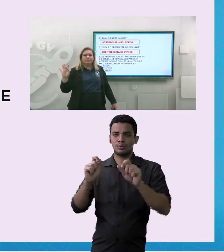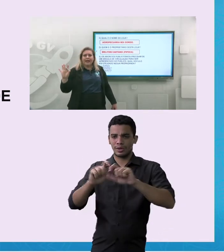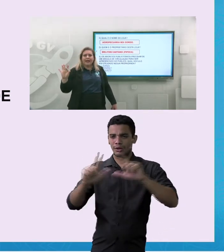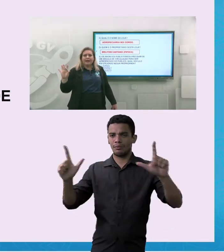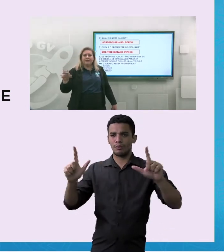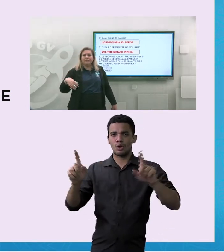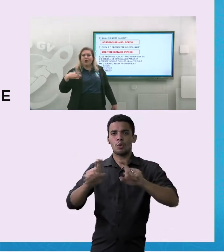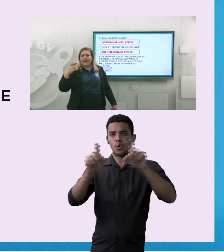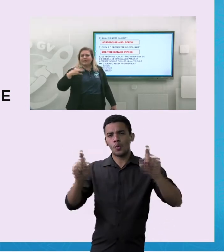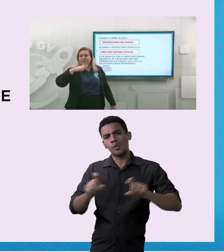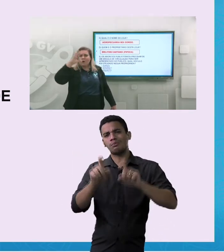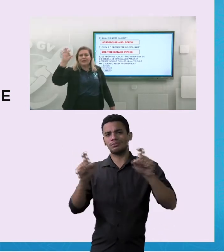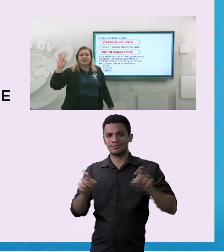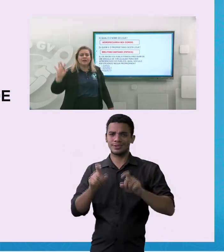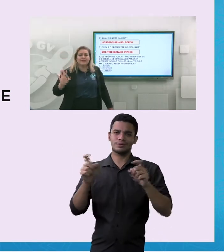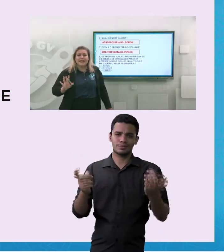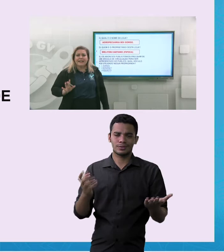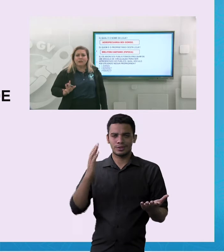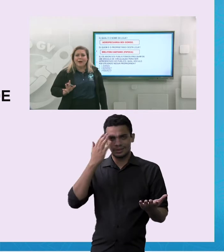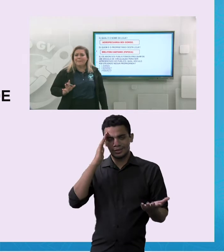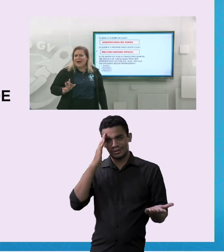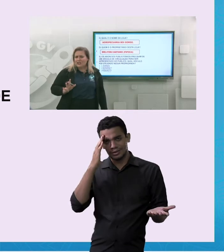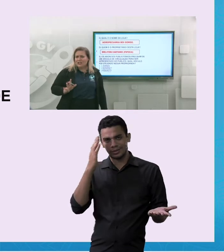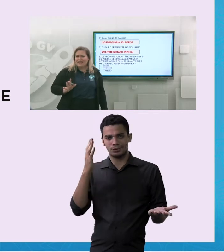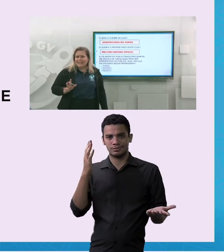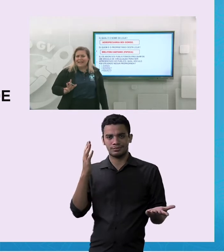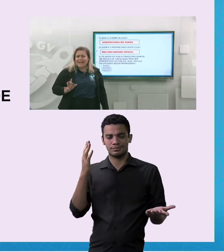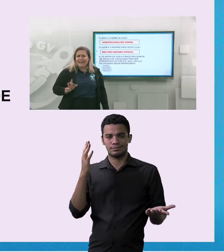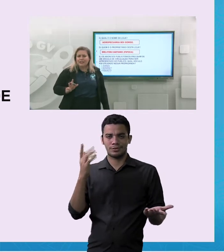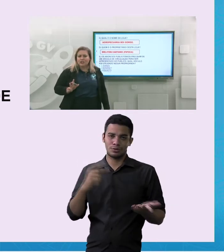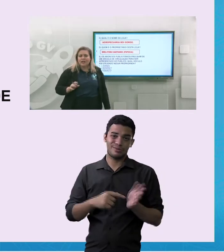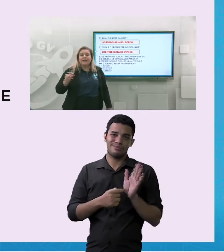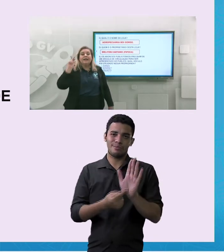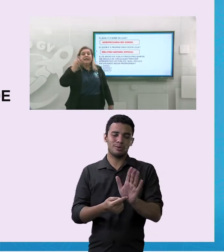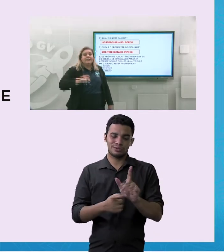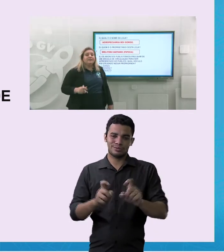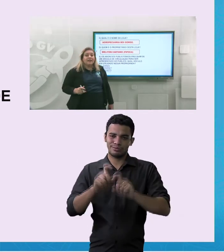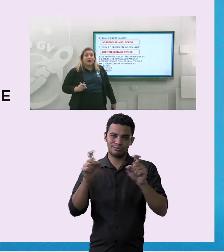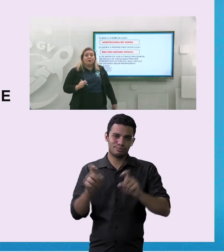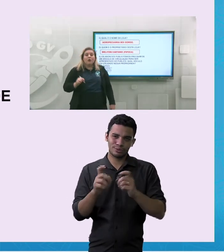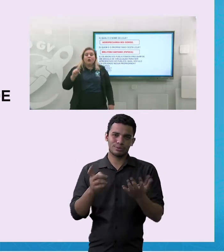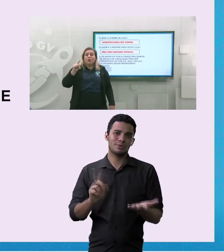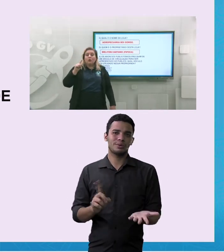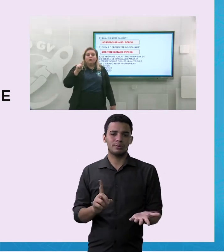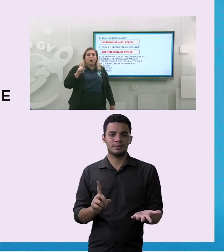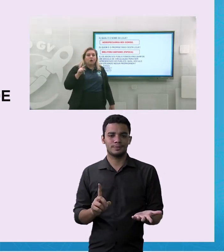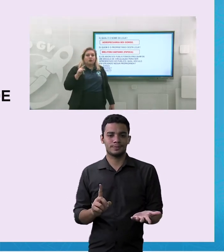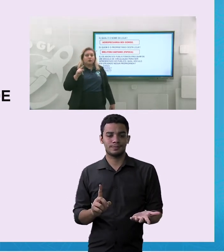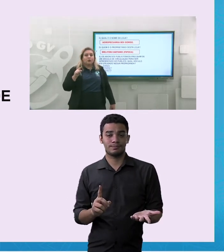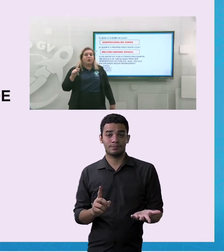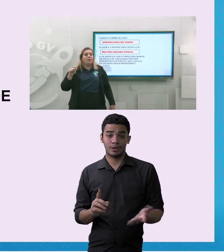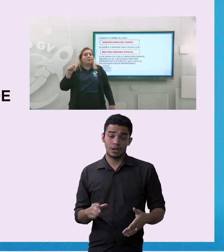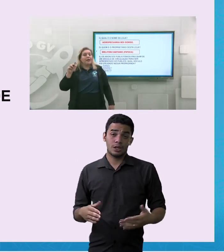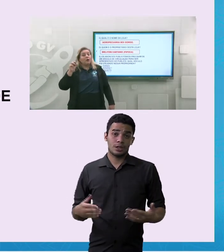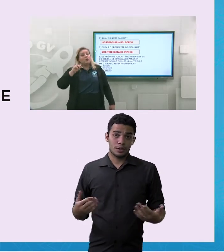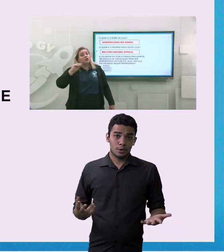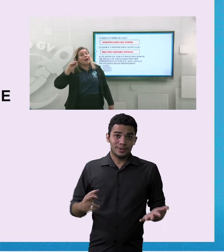dando essa informação que ele estaria numa página na internet. Então, o